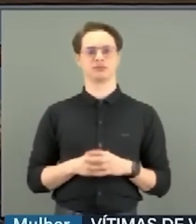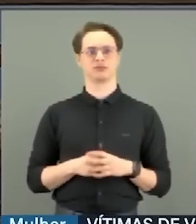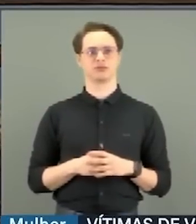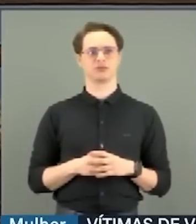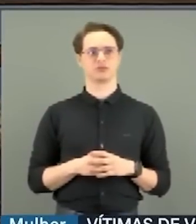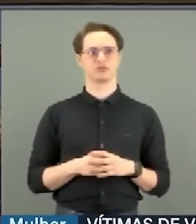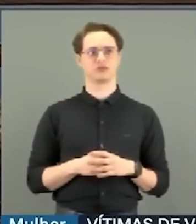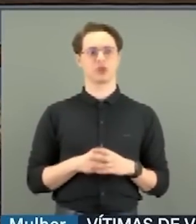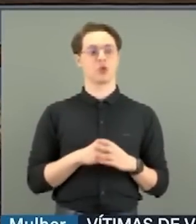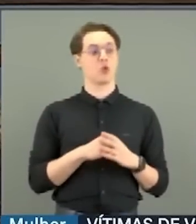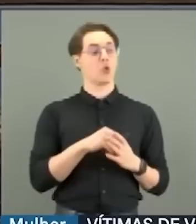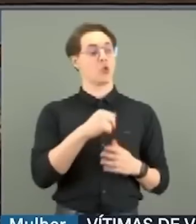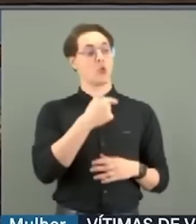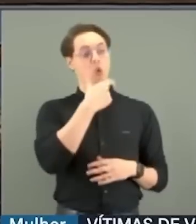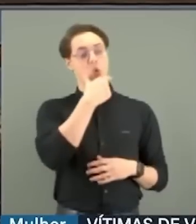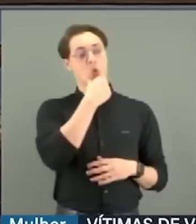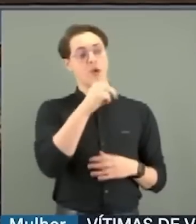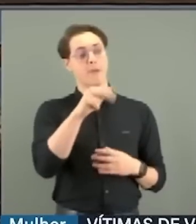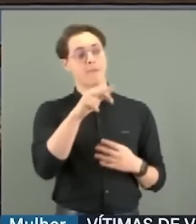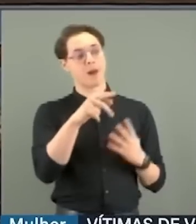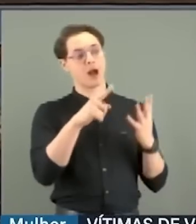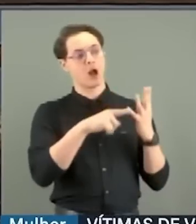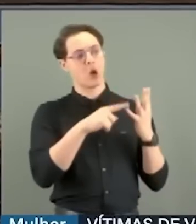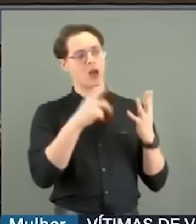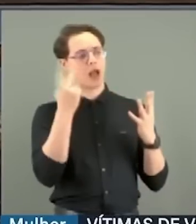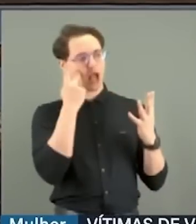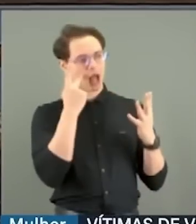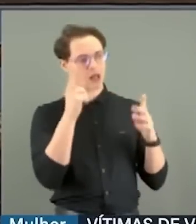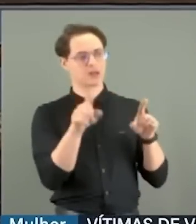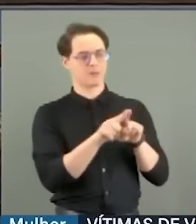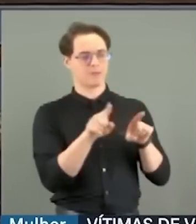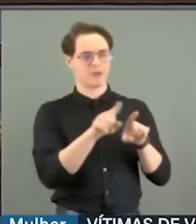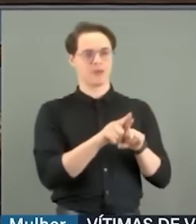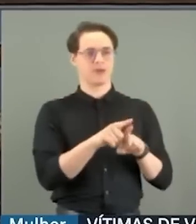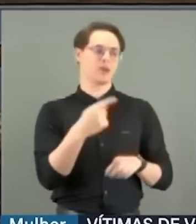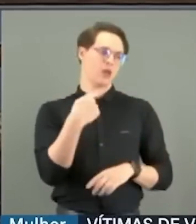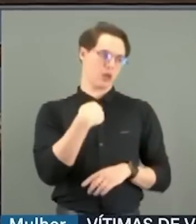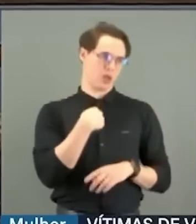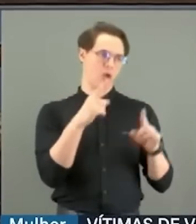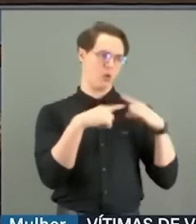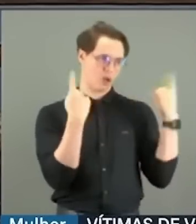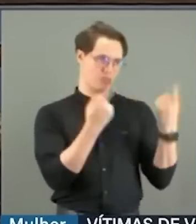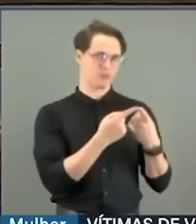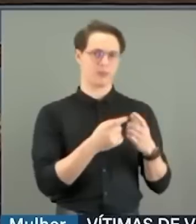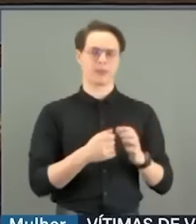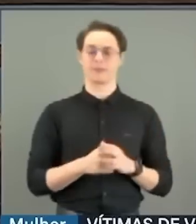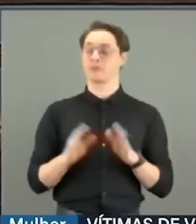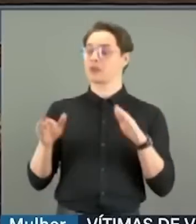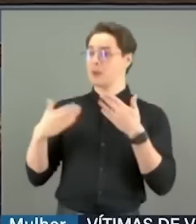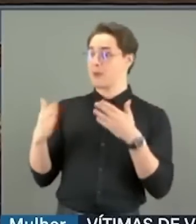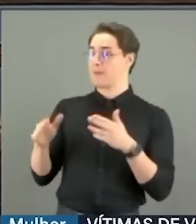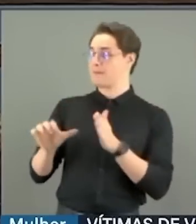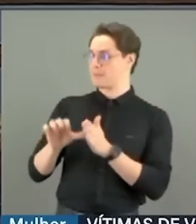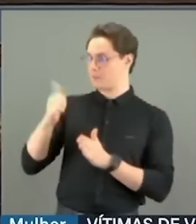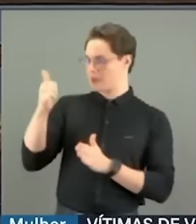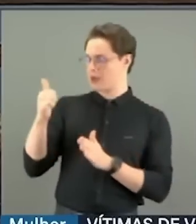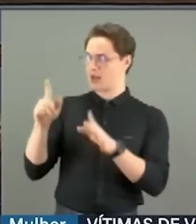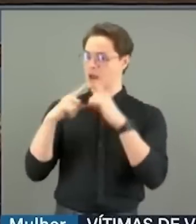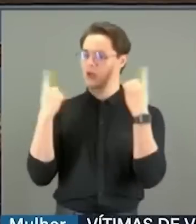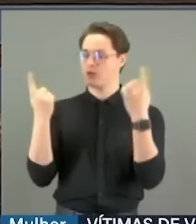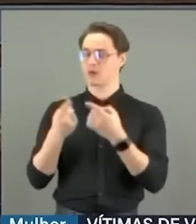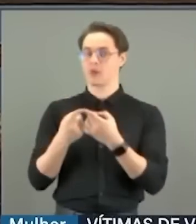O irmão da Carla Zambelli, que é deputado também, e eu. Essa reunião. Nessa. Aí você fez então a primeira reunião que